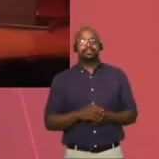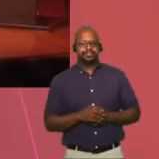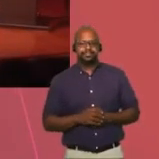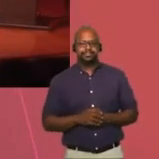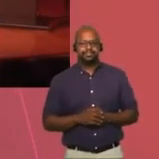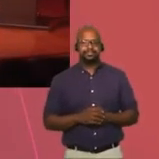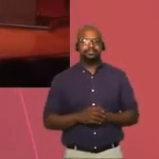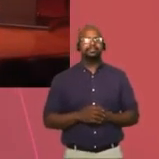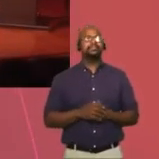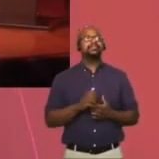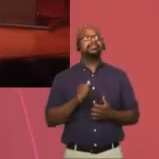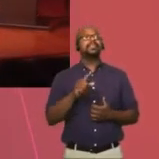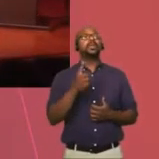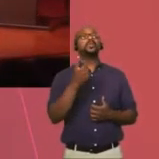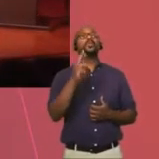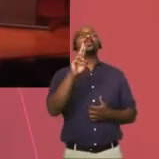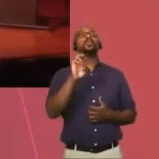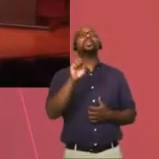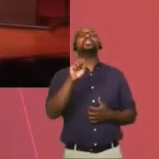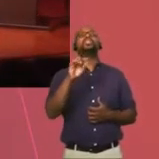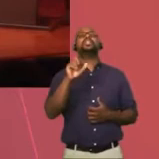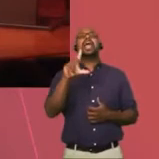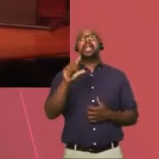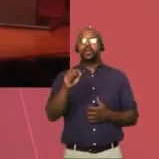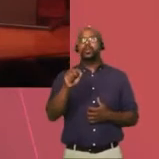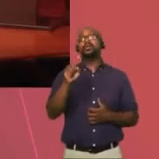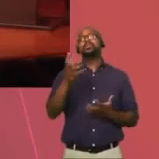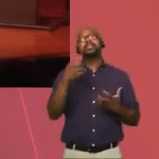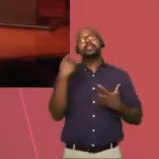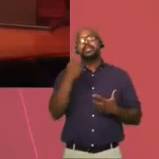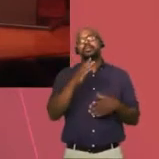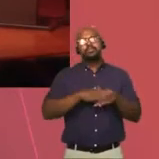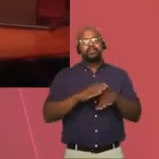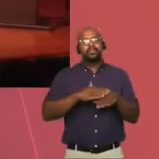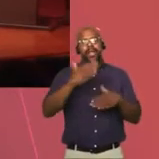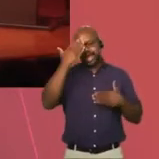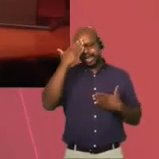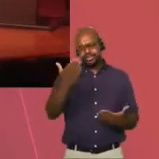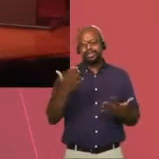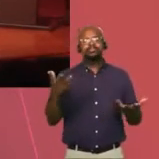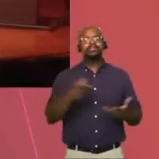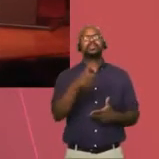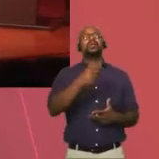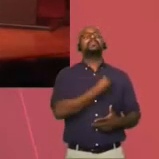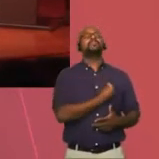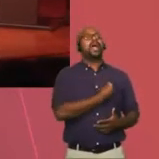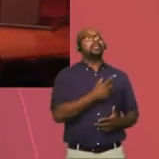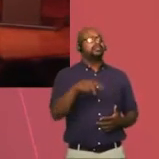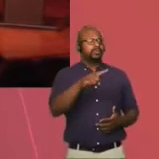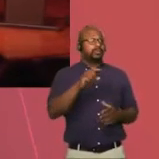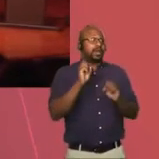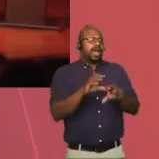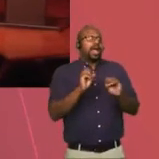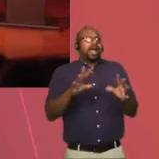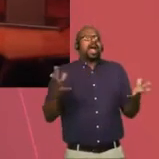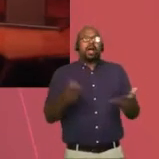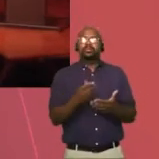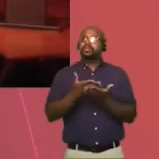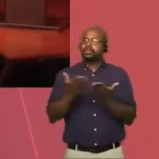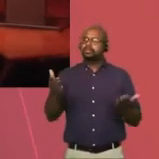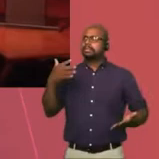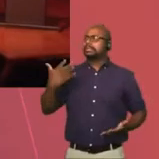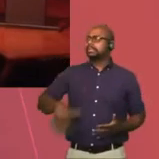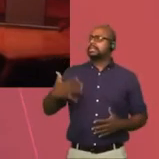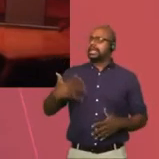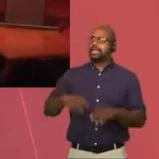alô alô Doutor estélio Dantas a gente que agradece demais a sua participação a sua aula senhoras e